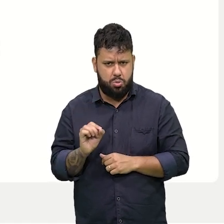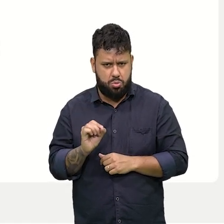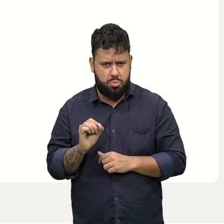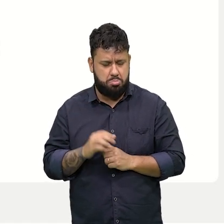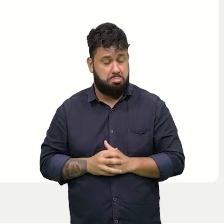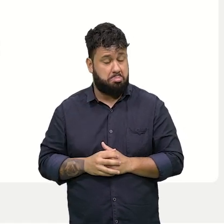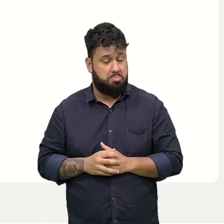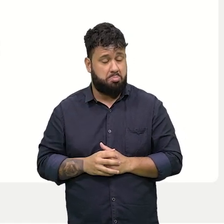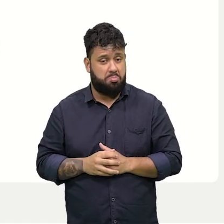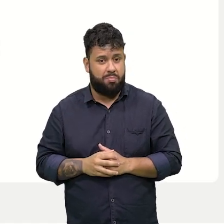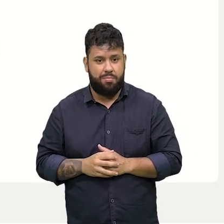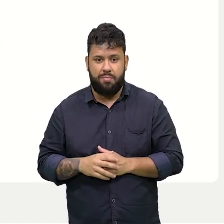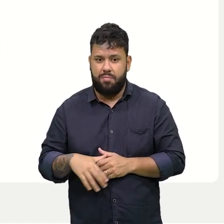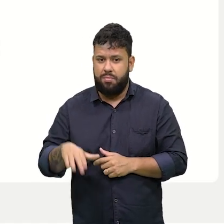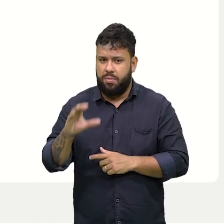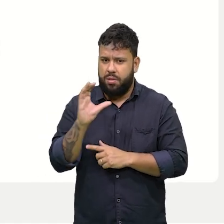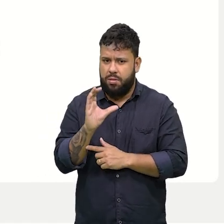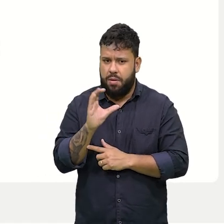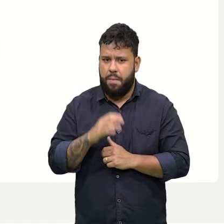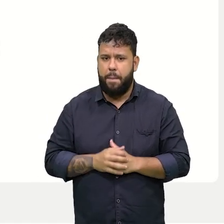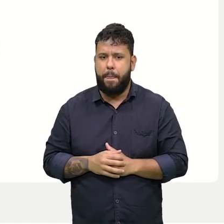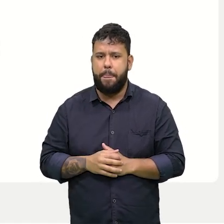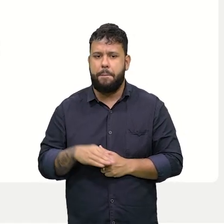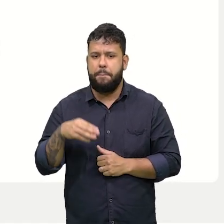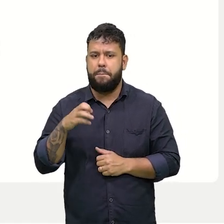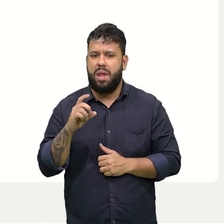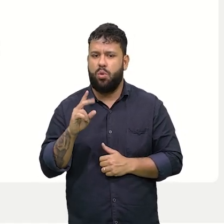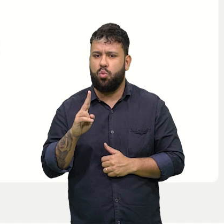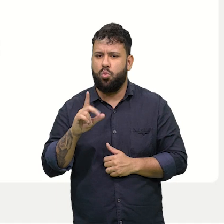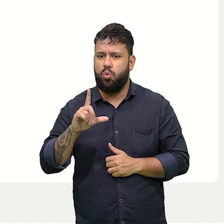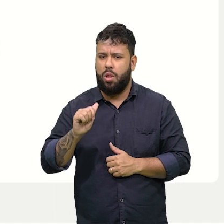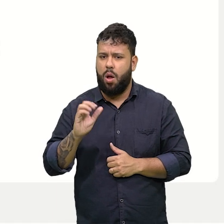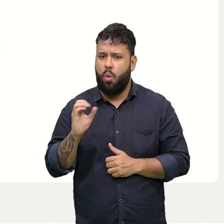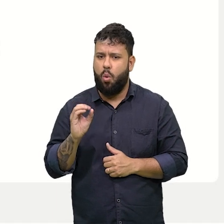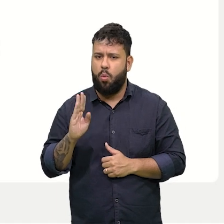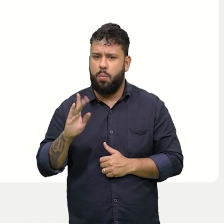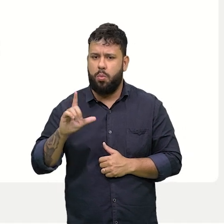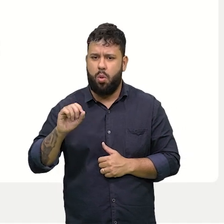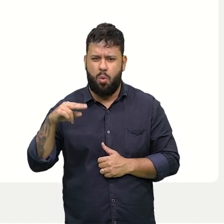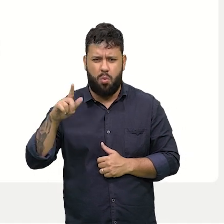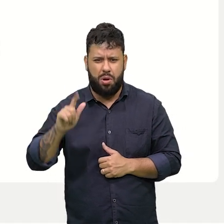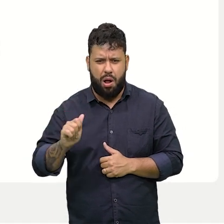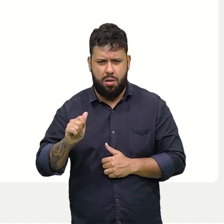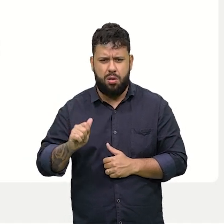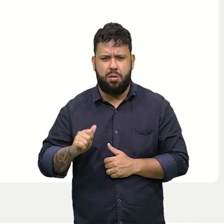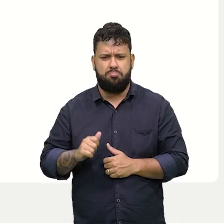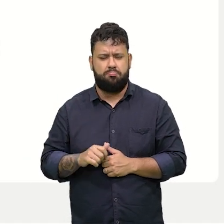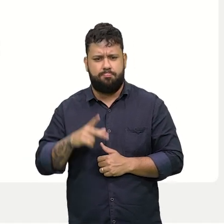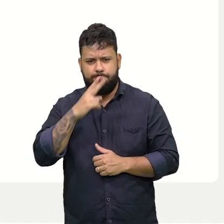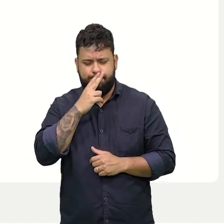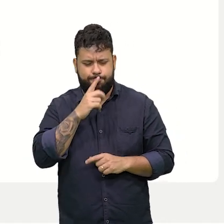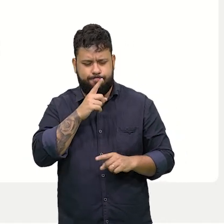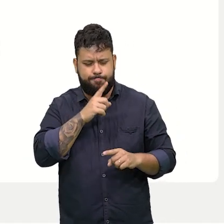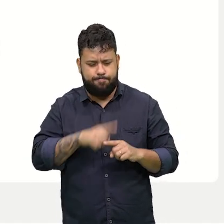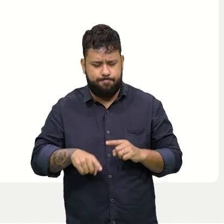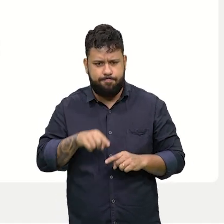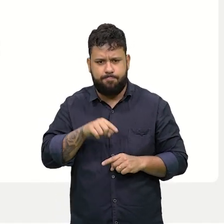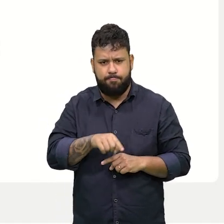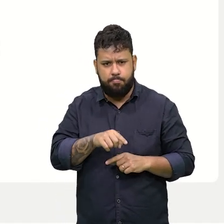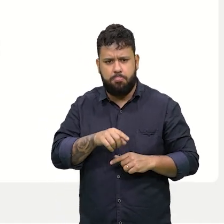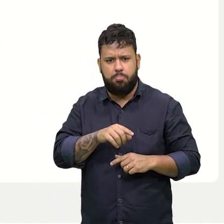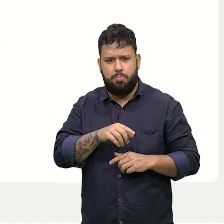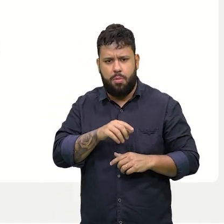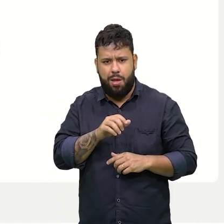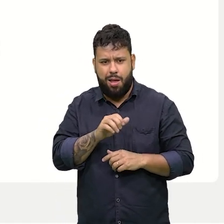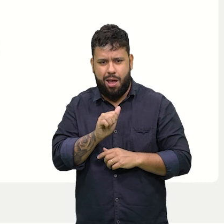nas hemácias. Letra C, foi a medula oblonga que inibiu a atividade da